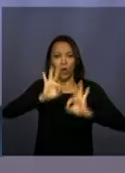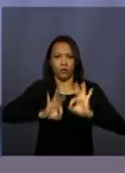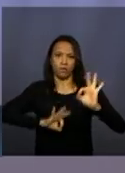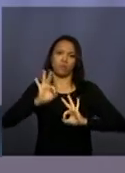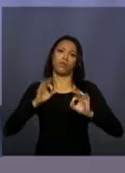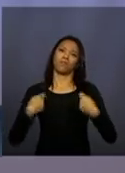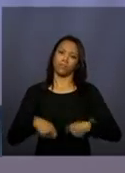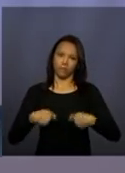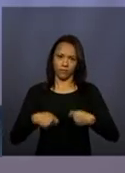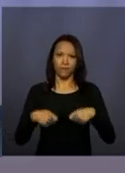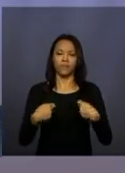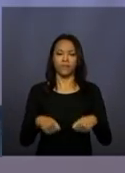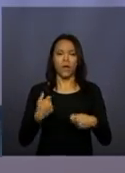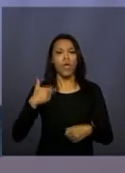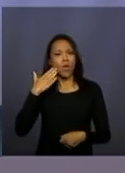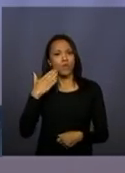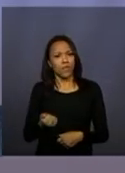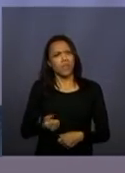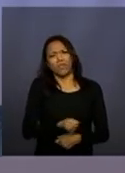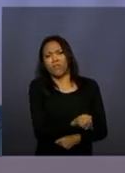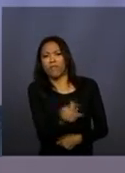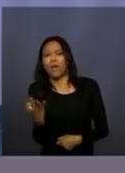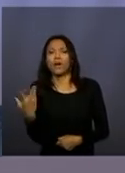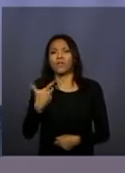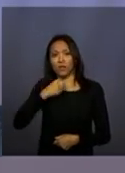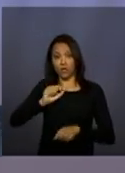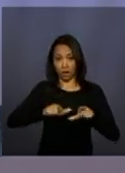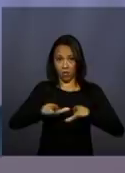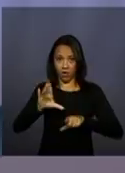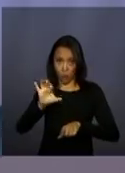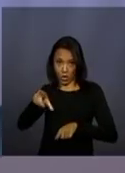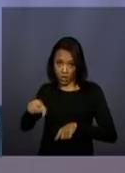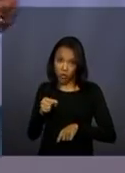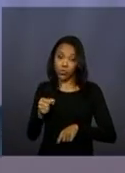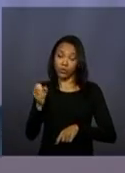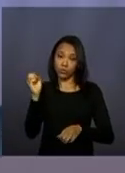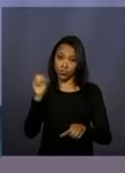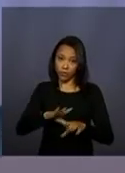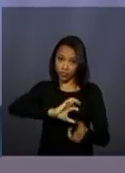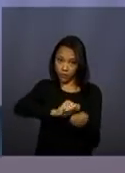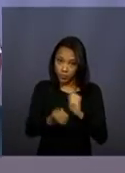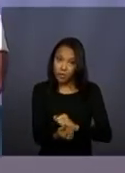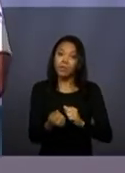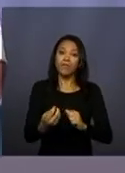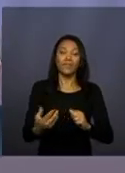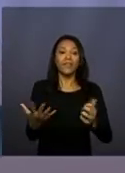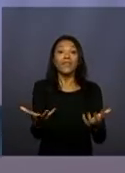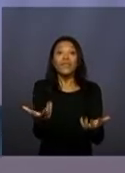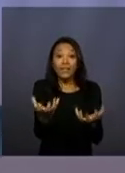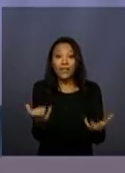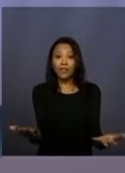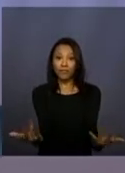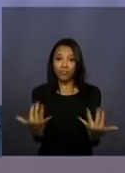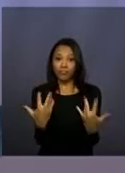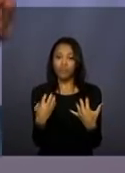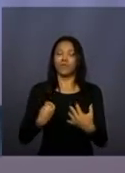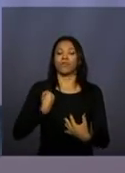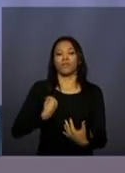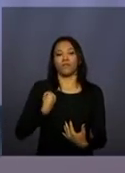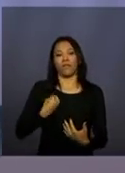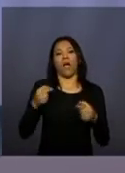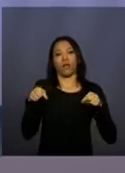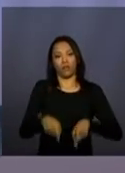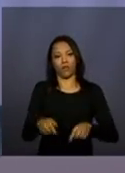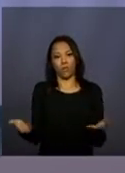organizar. Eu sei que muitos catadores gostariam de estar aqui, companheiros da Grande Julieta, companheiros dos catadores, então